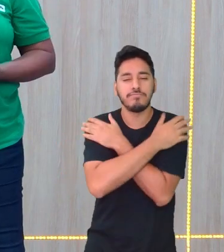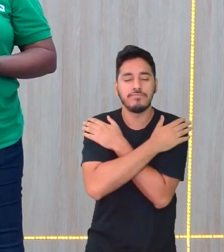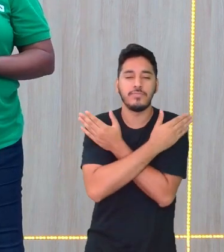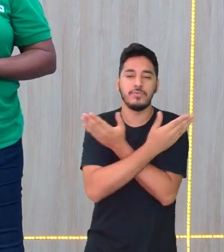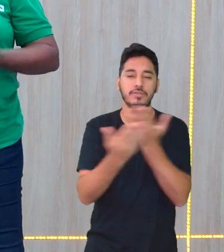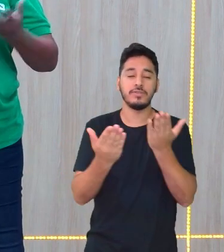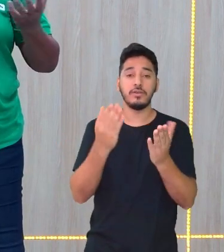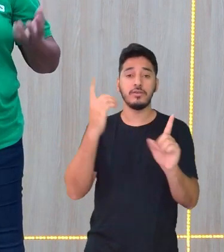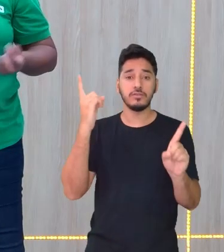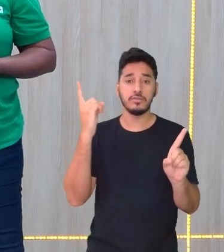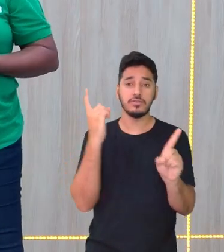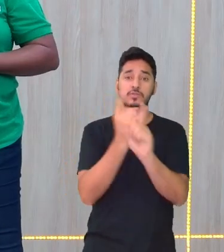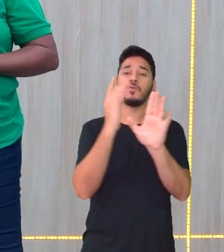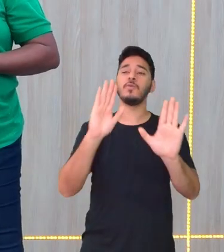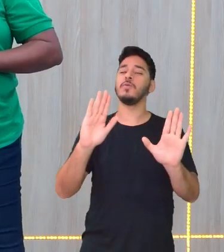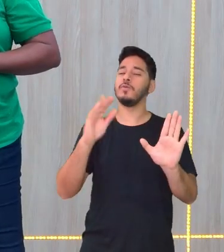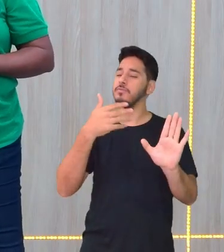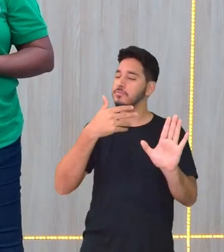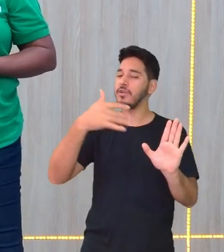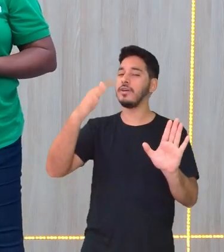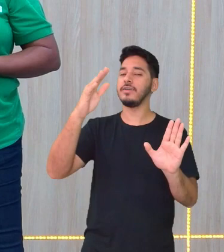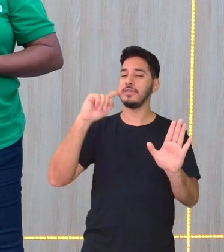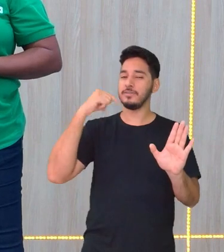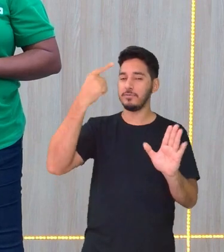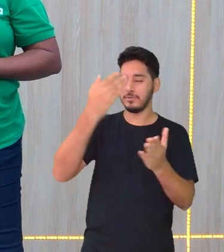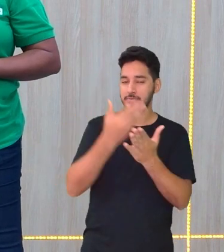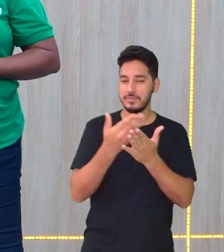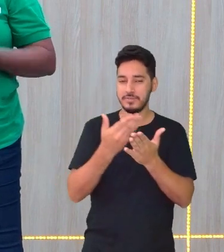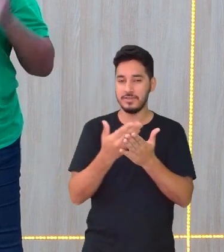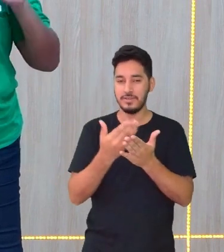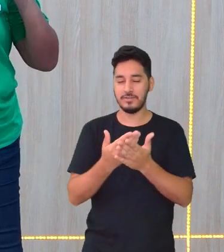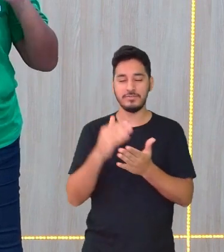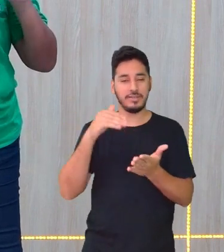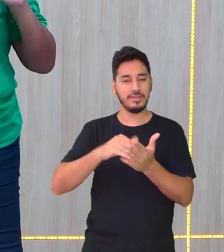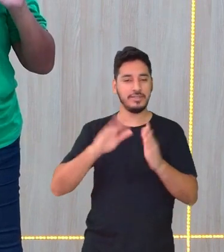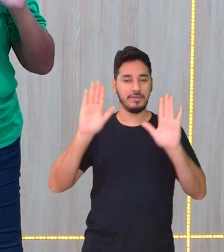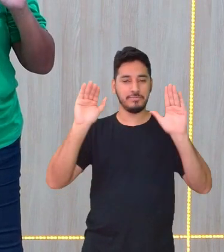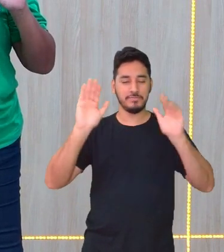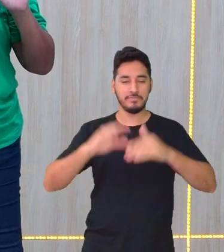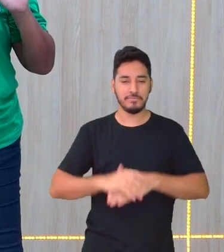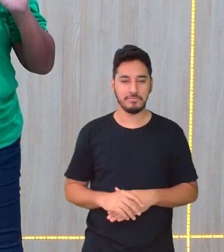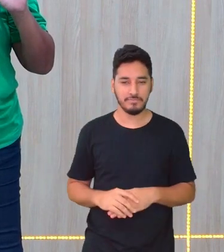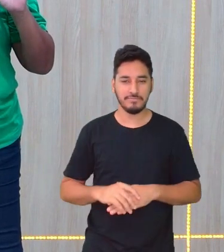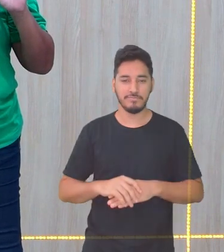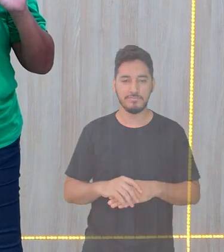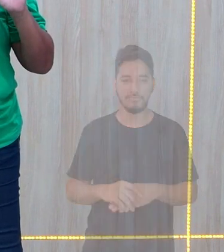a gente se encontra, né, minha gente, por aí nas nossas próximas aulas. Até mais!